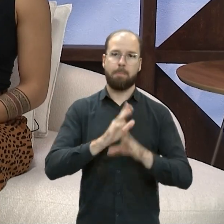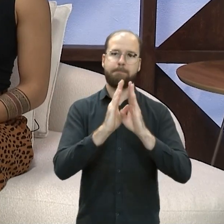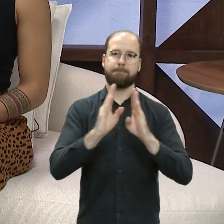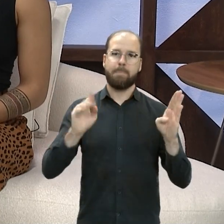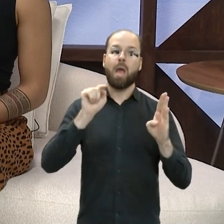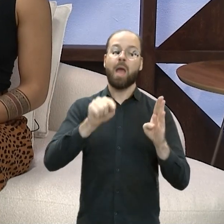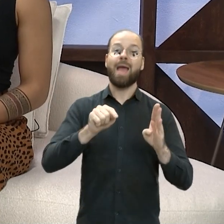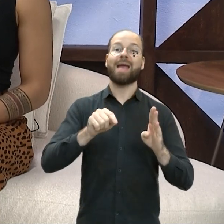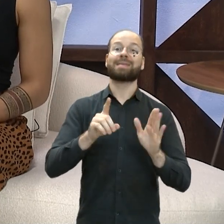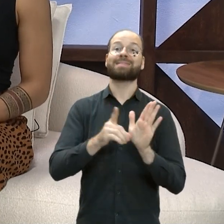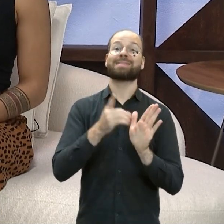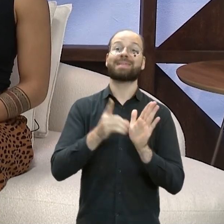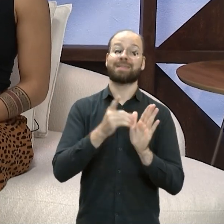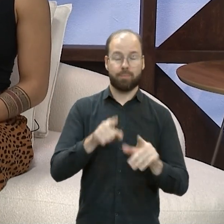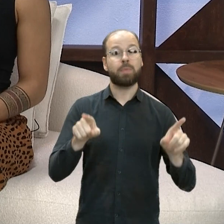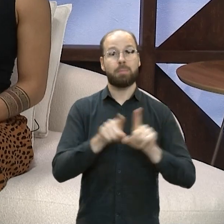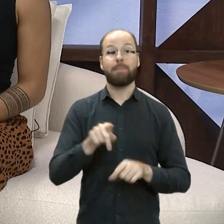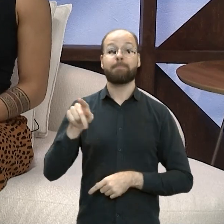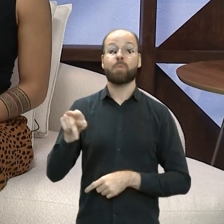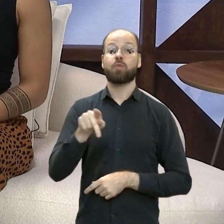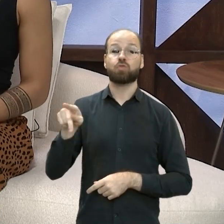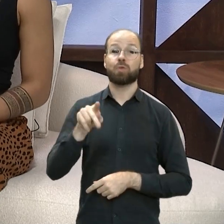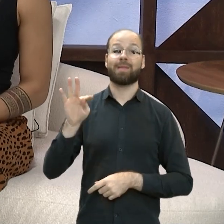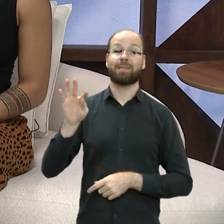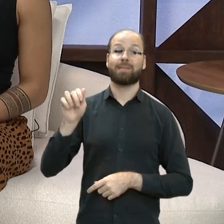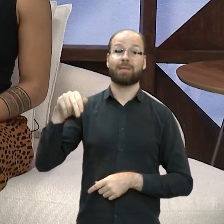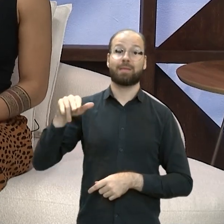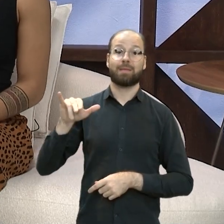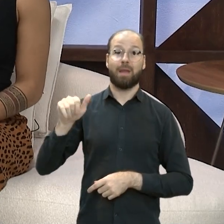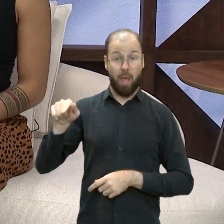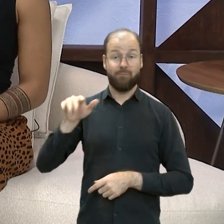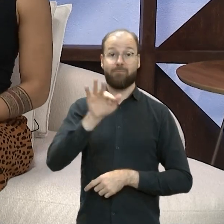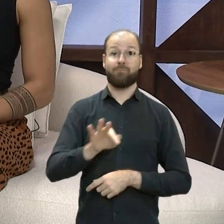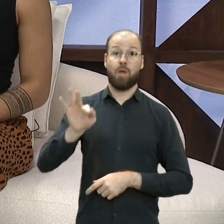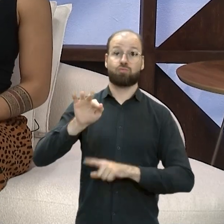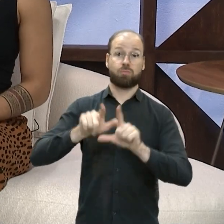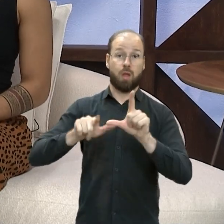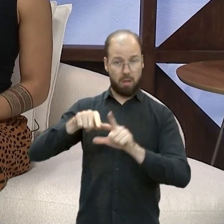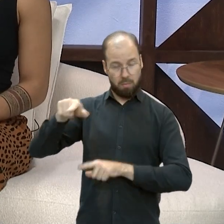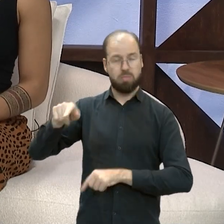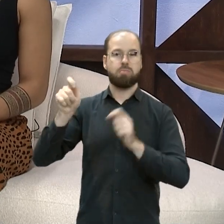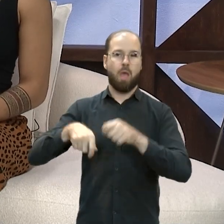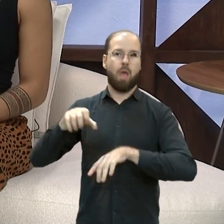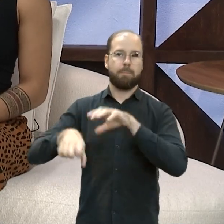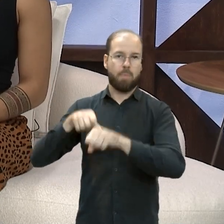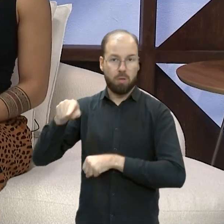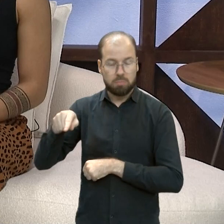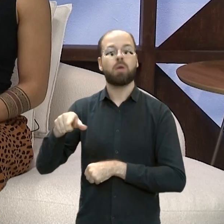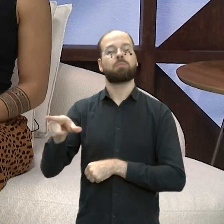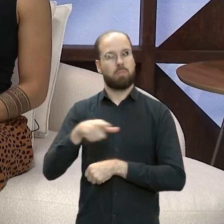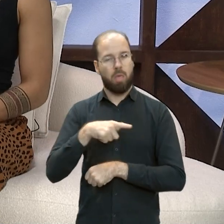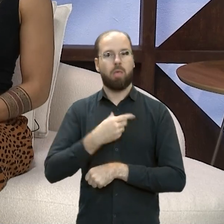da professora Tânia Ferreira Rezende, também da Faculdade de Letras, que vem pesquisando a estética da Leodegária, a